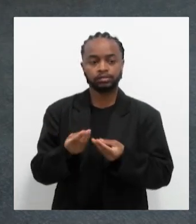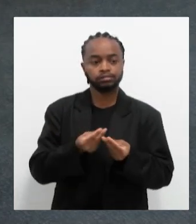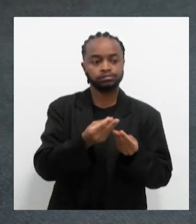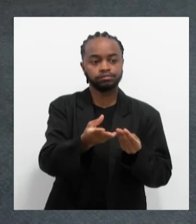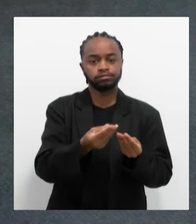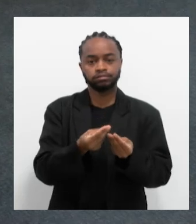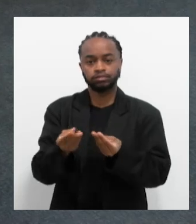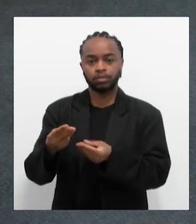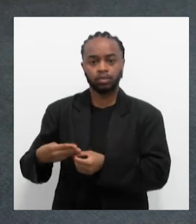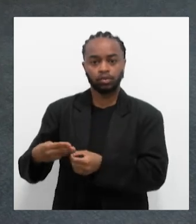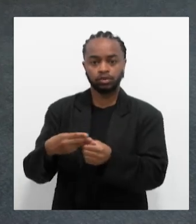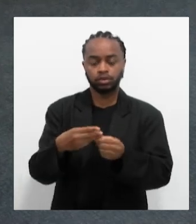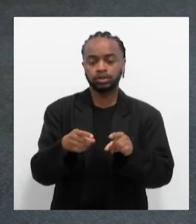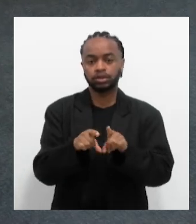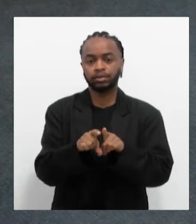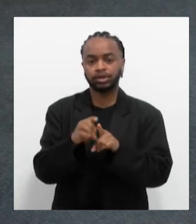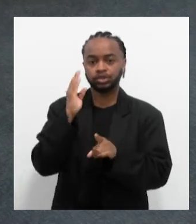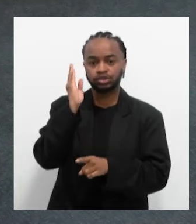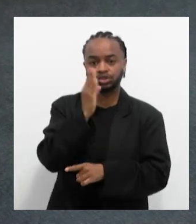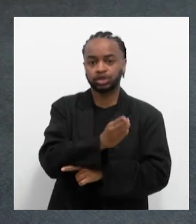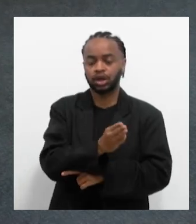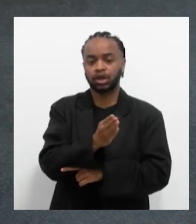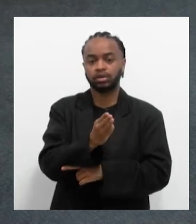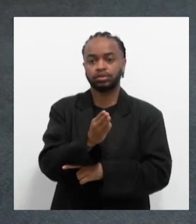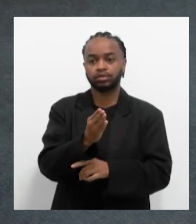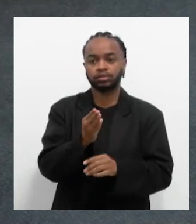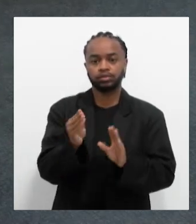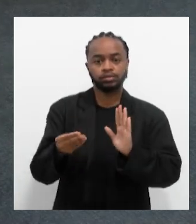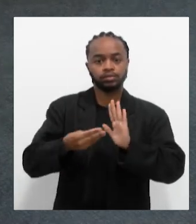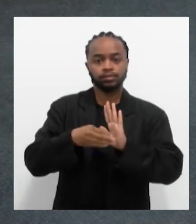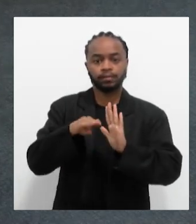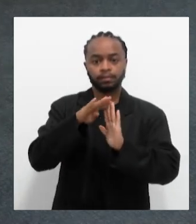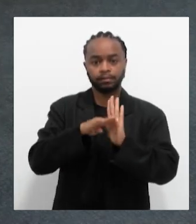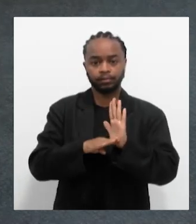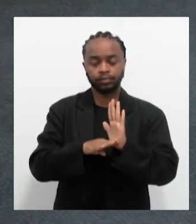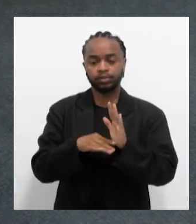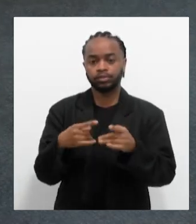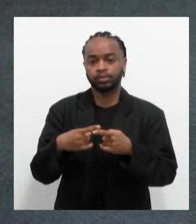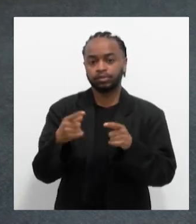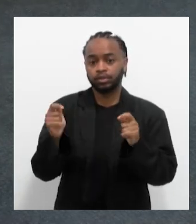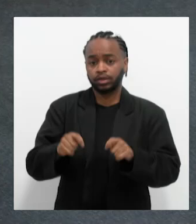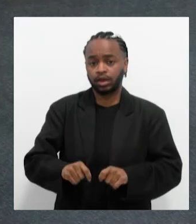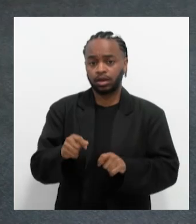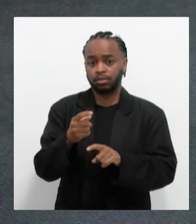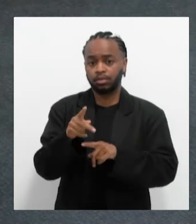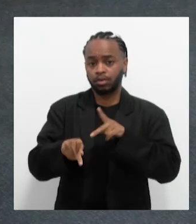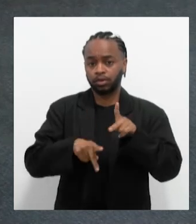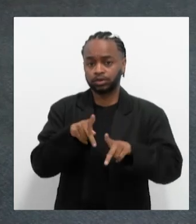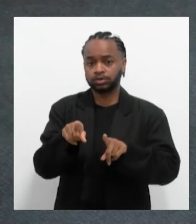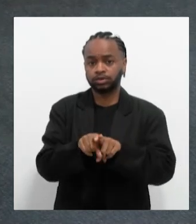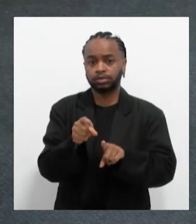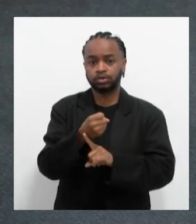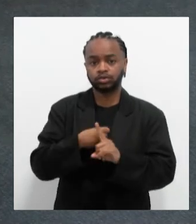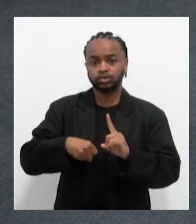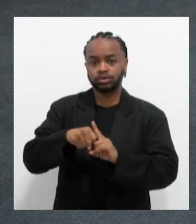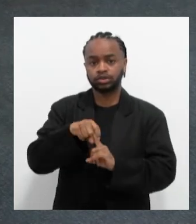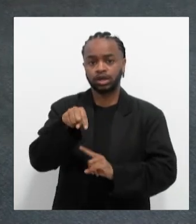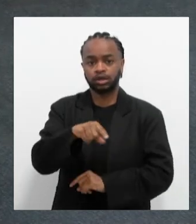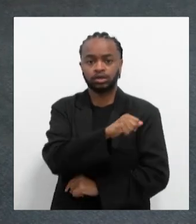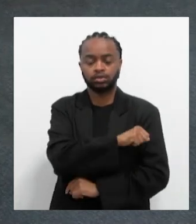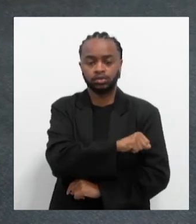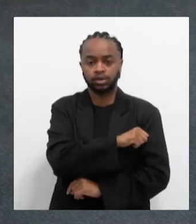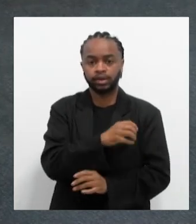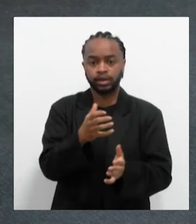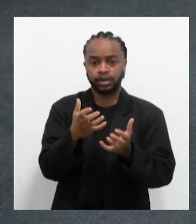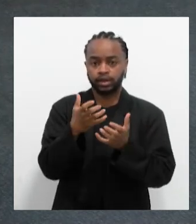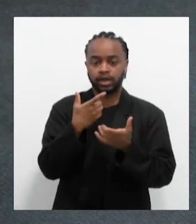que cheguem diretamente nas pautas onde a população, onde a sociedade fluminense, de fato, anseia.